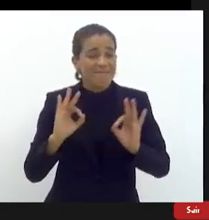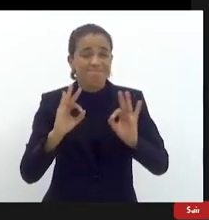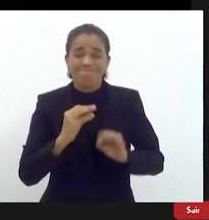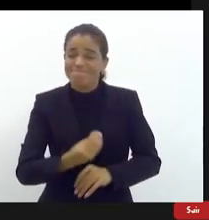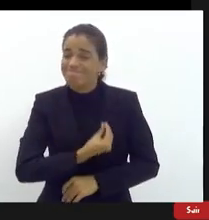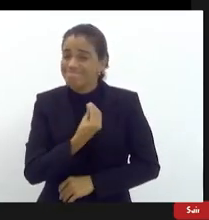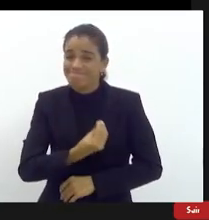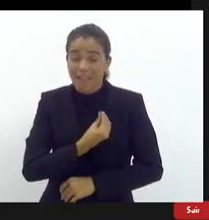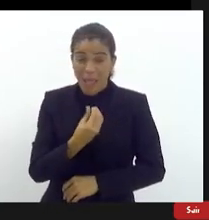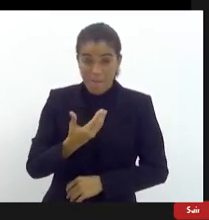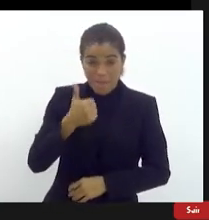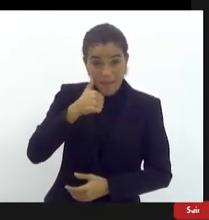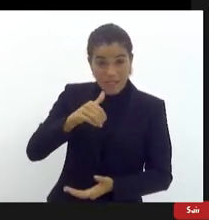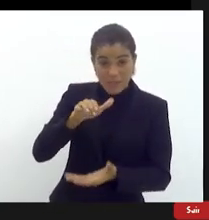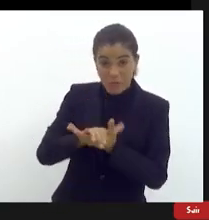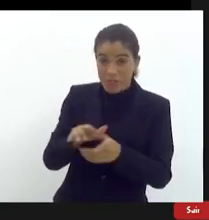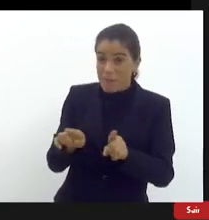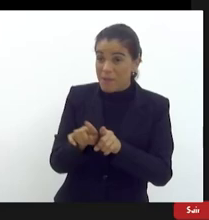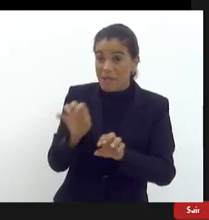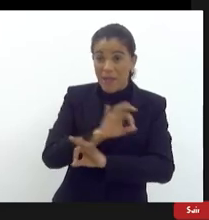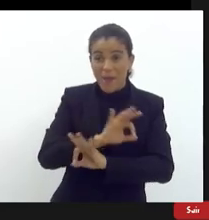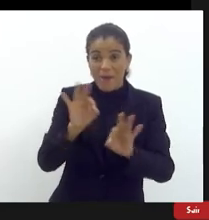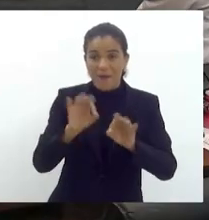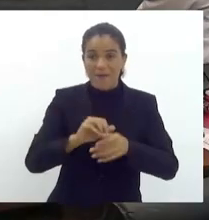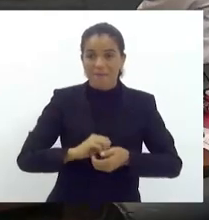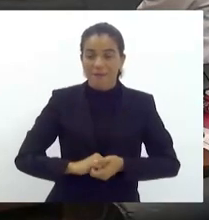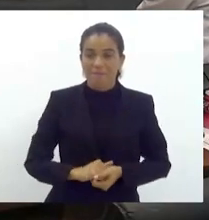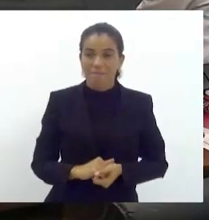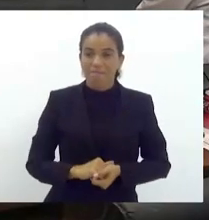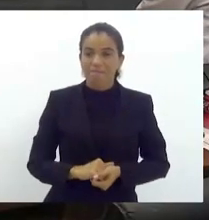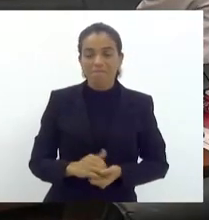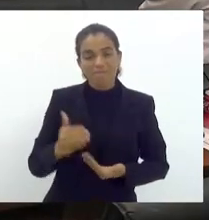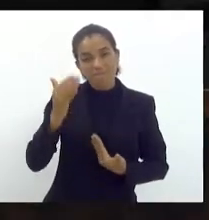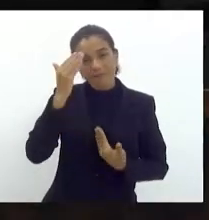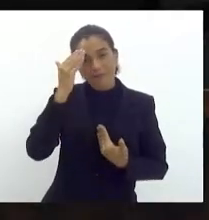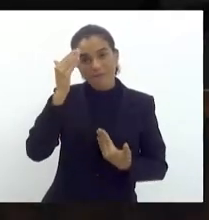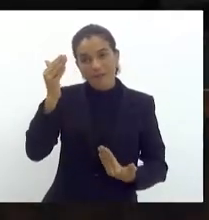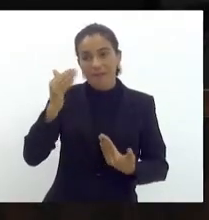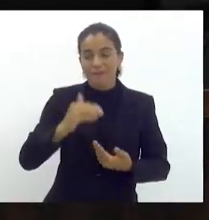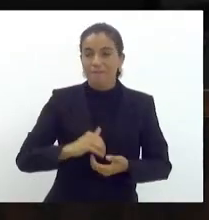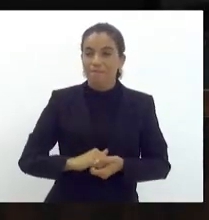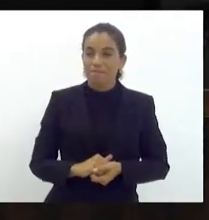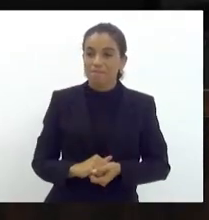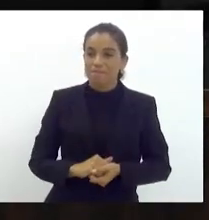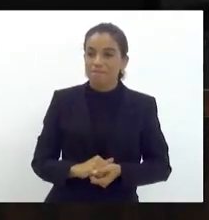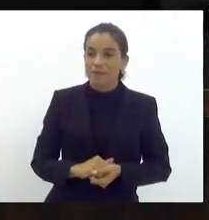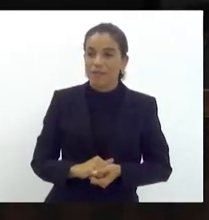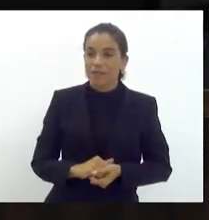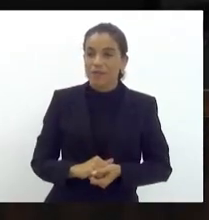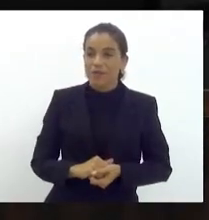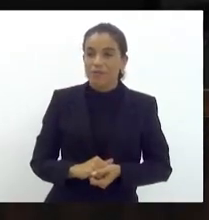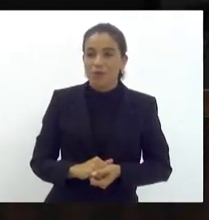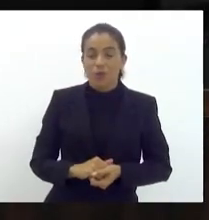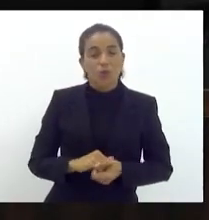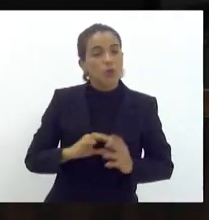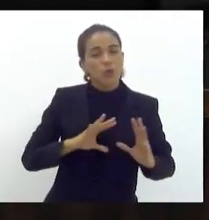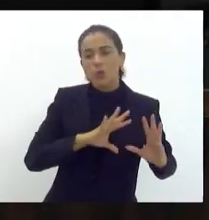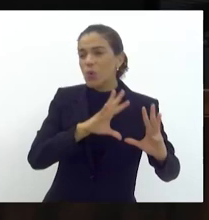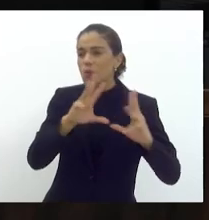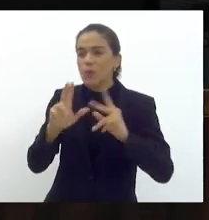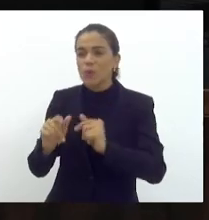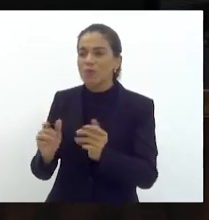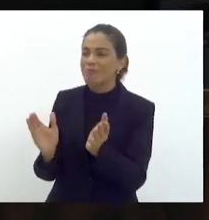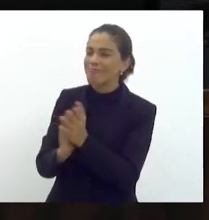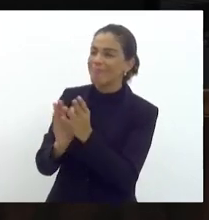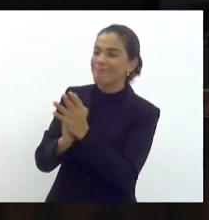a Deus e a Renata Minha esposa também está bem a todo mundo o Felicita aqui deseja